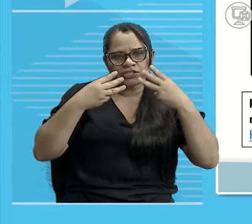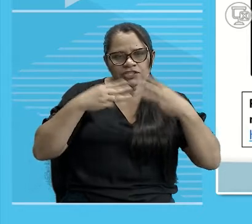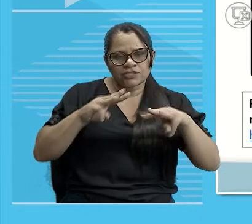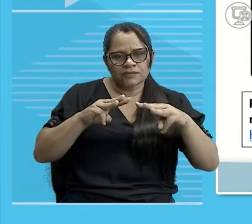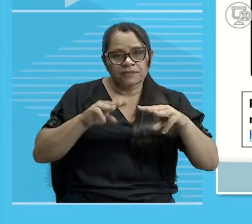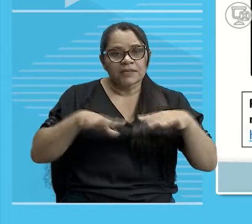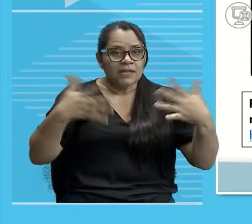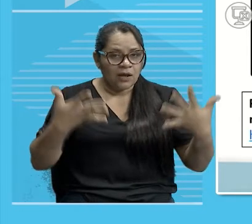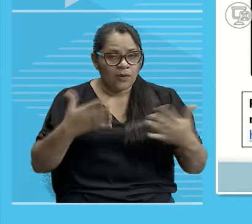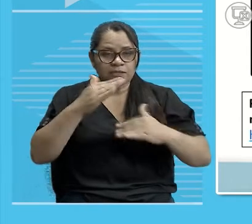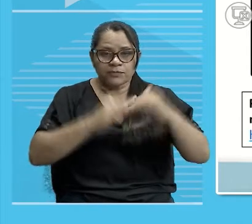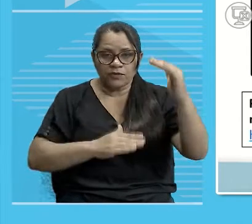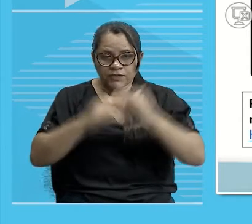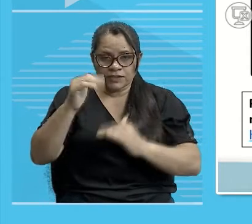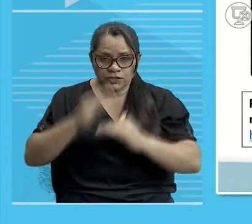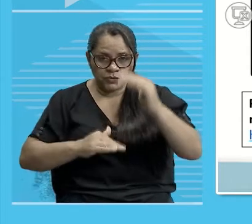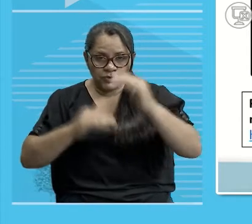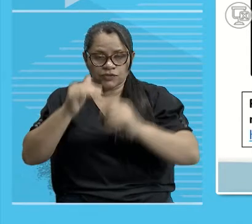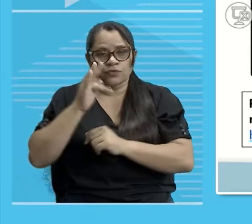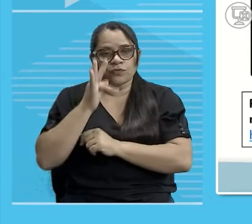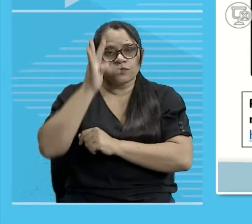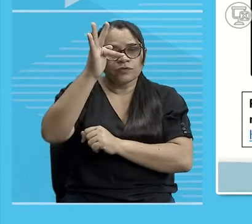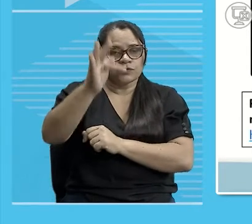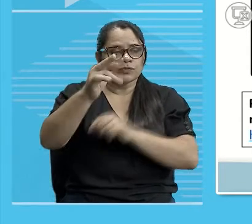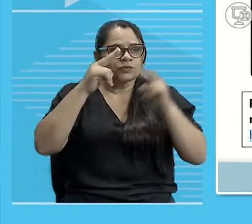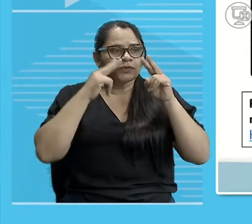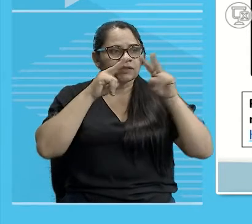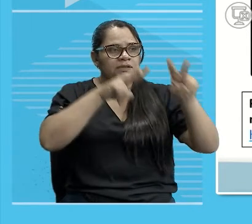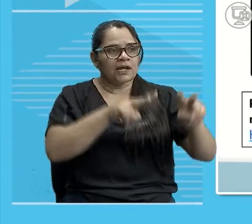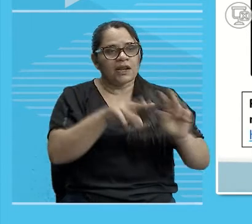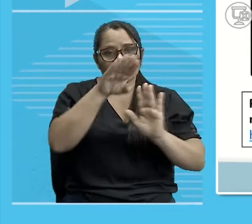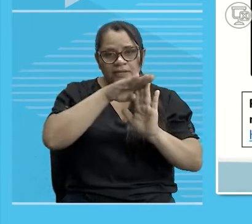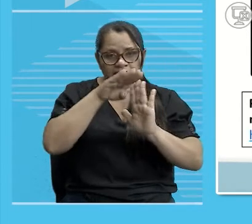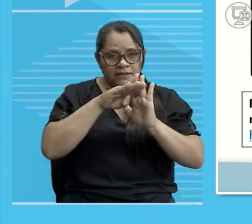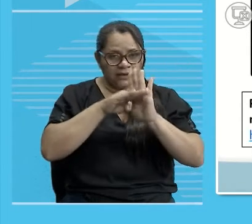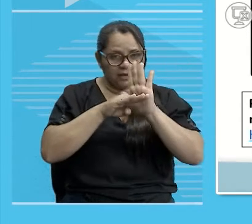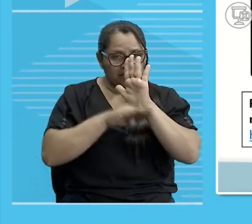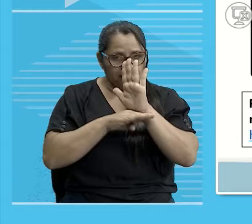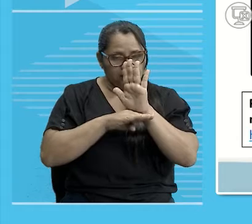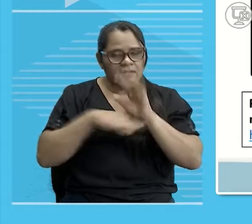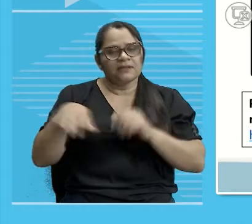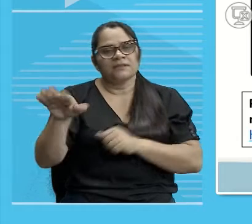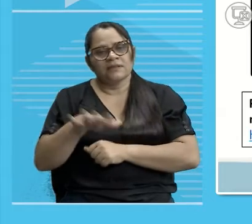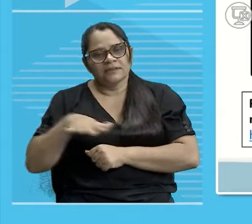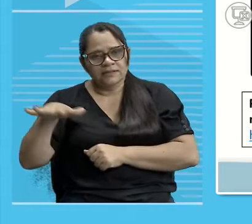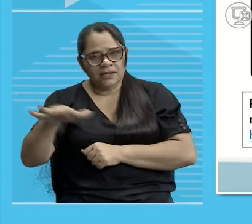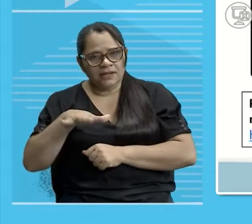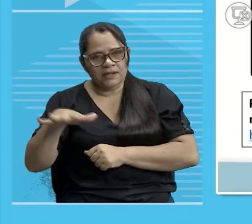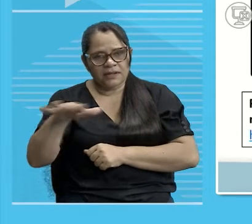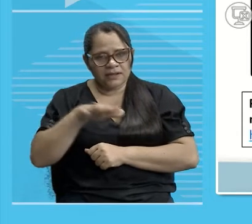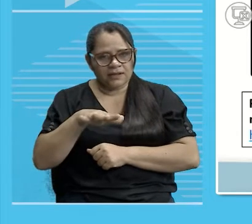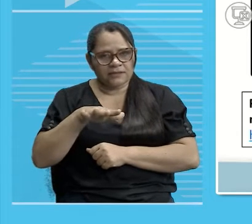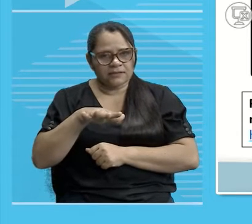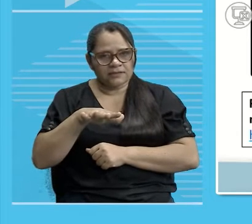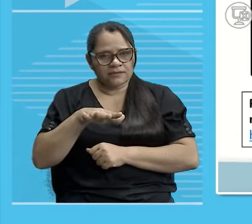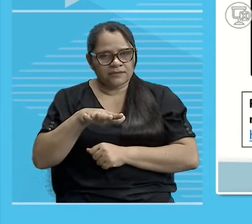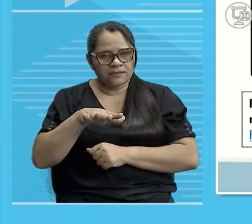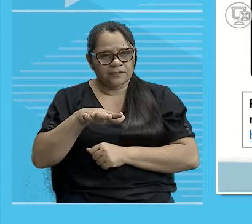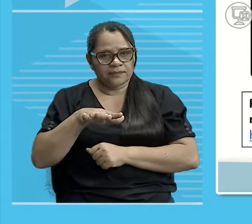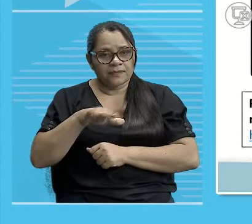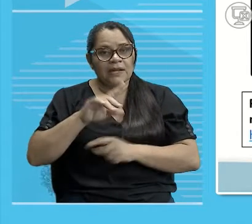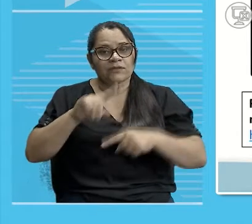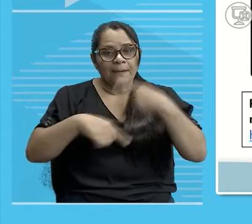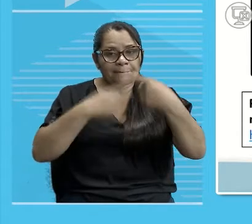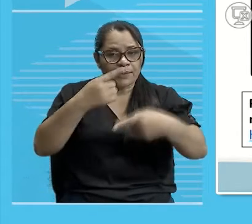as profissões do futuro estarão nessa nessas áreas na nossa próxima aula